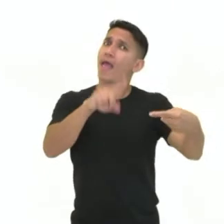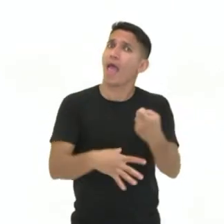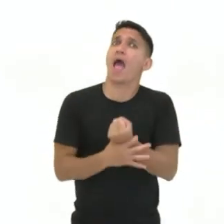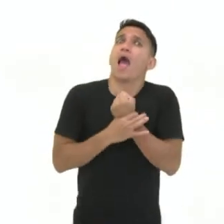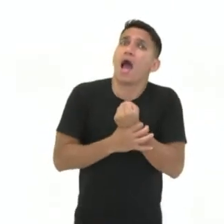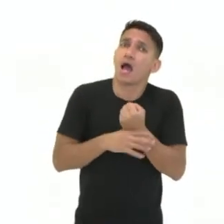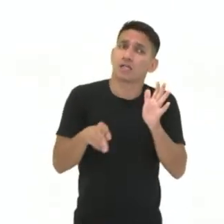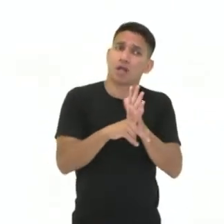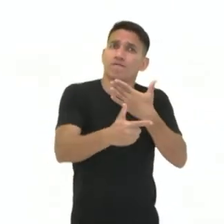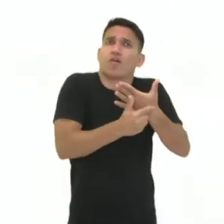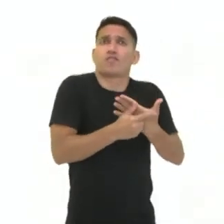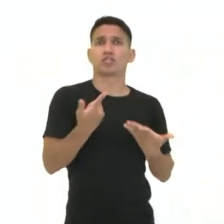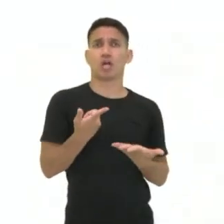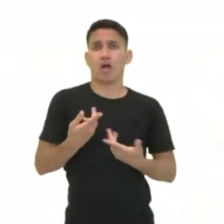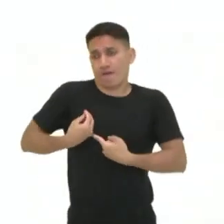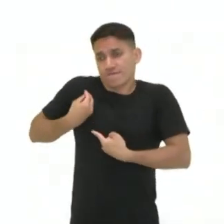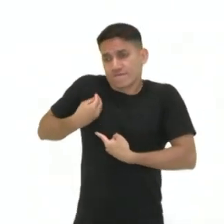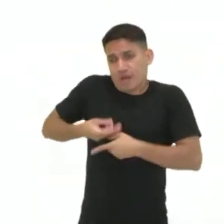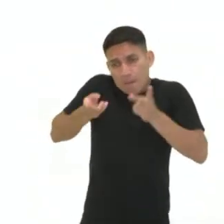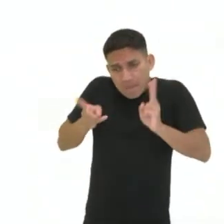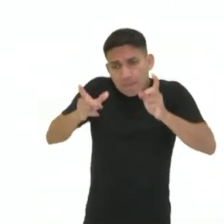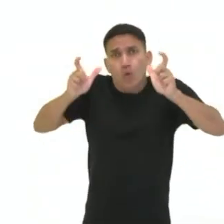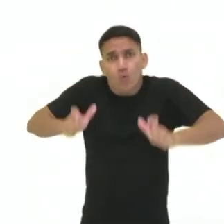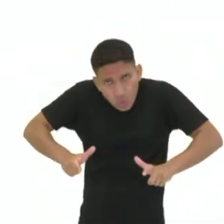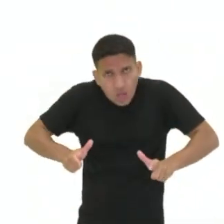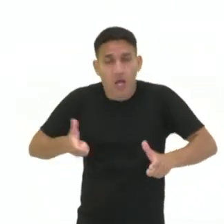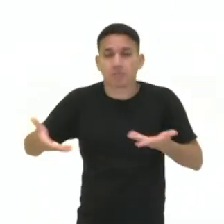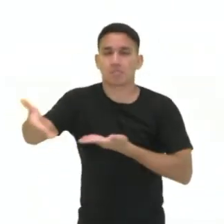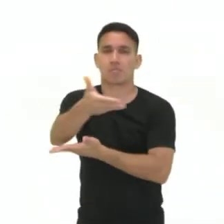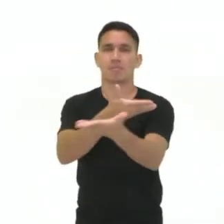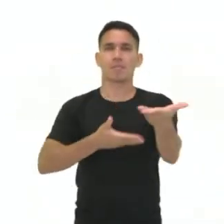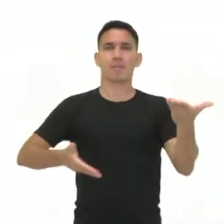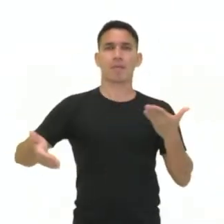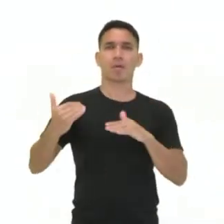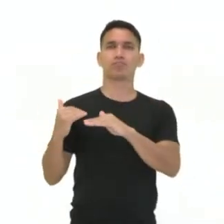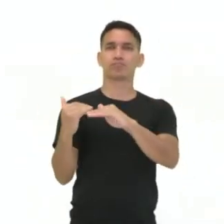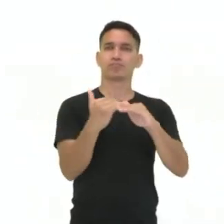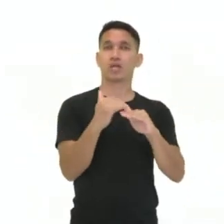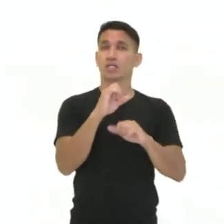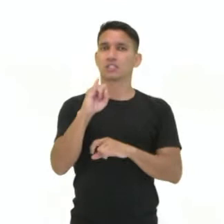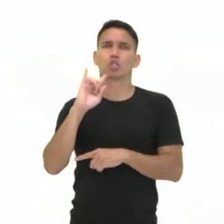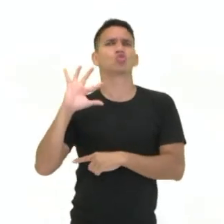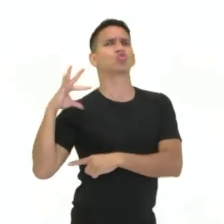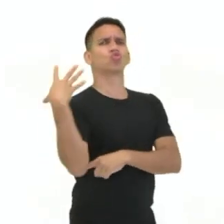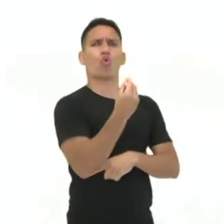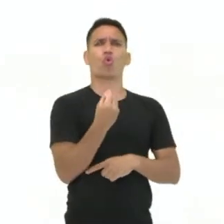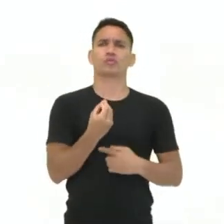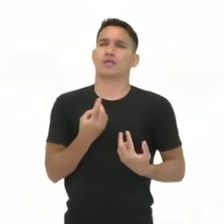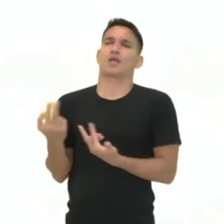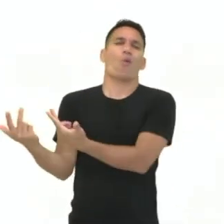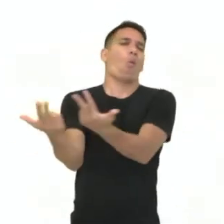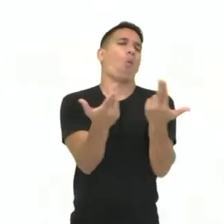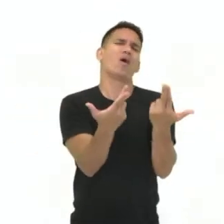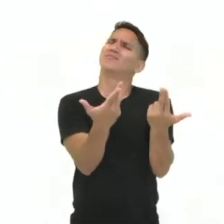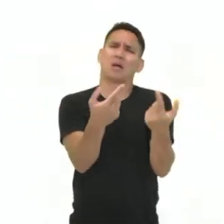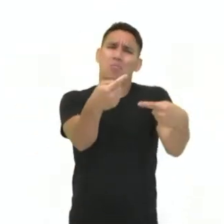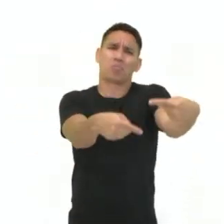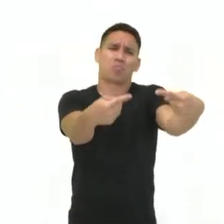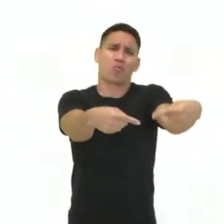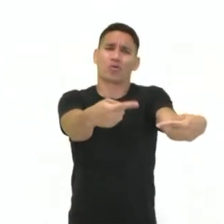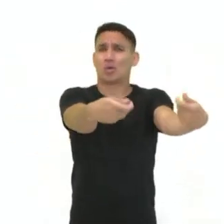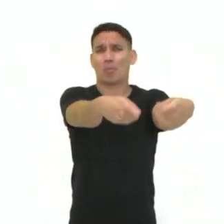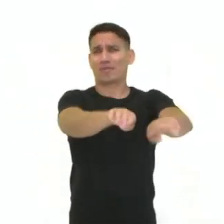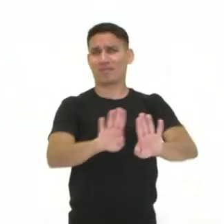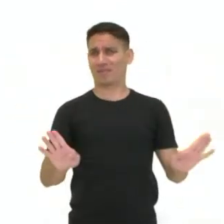diferentes no mesmo espaço de forma civilizada. Se fôssemos todos iguais, a política não seria necessária.